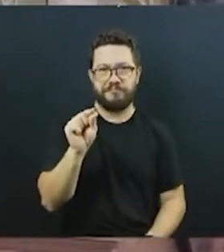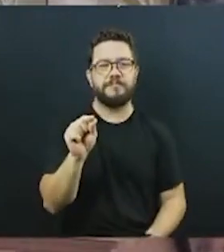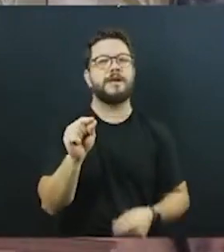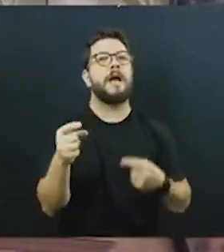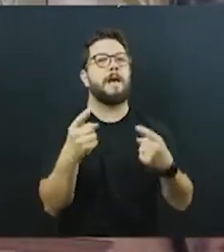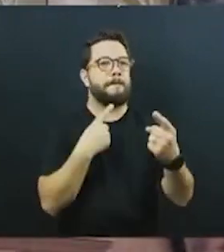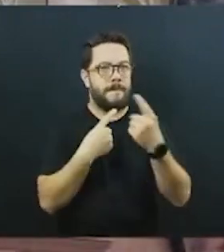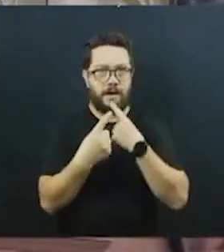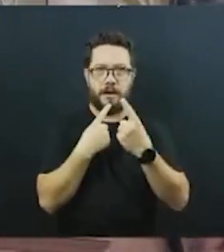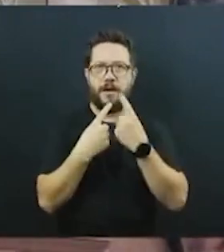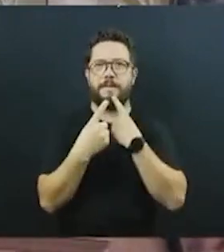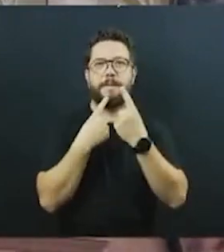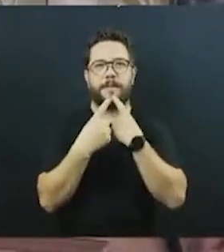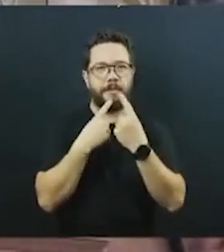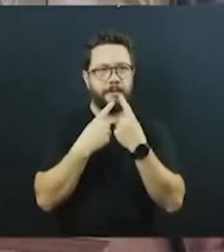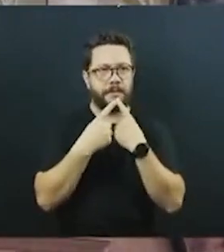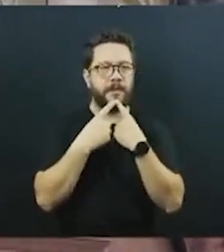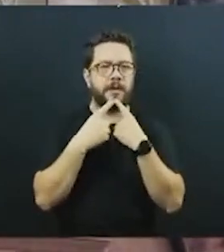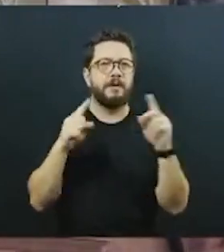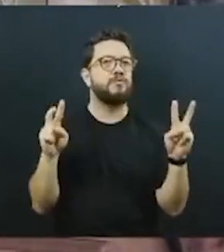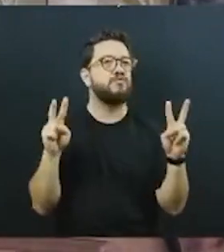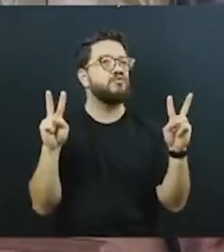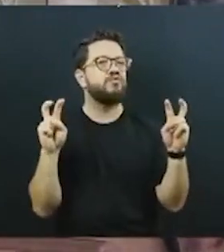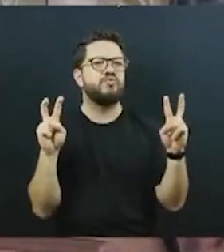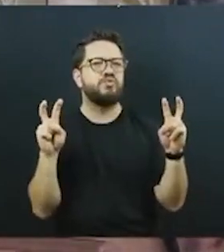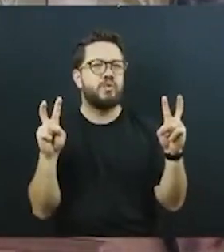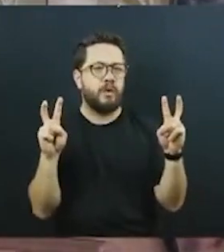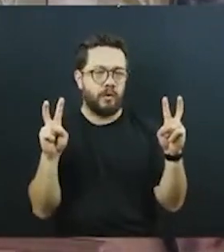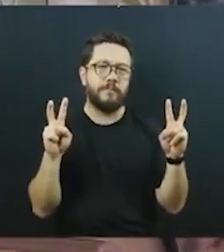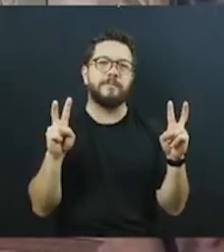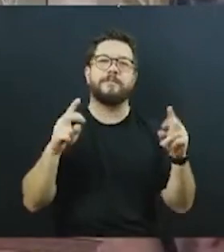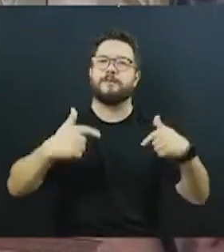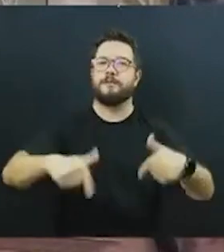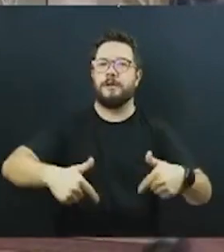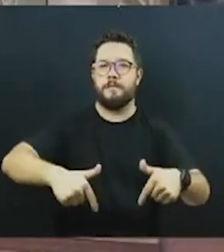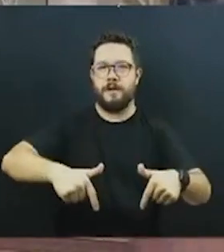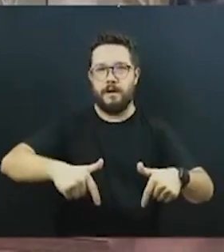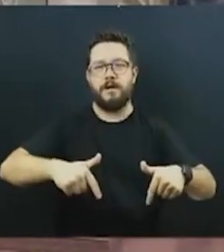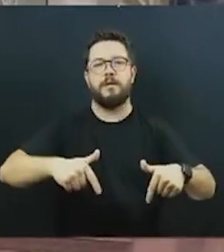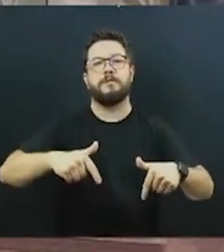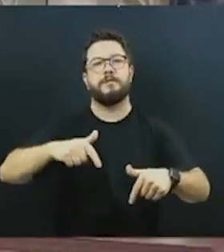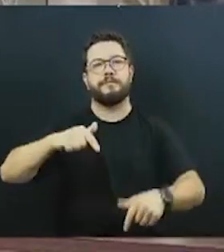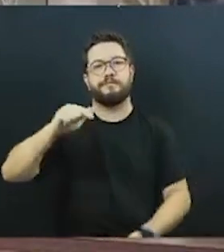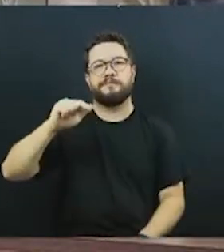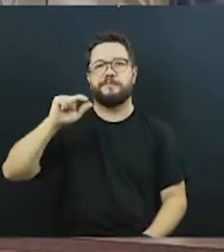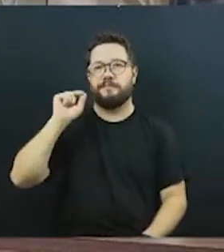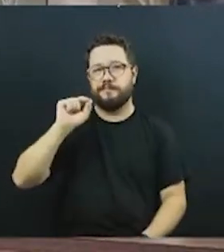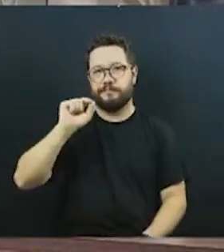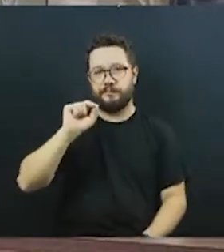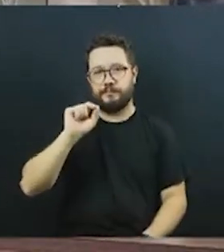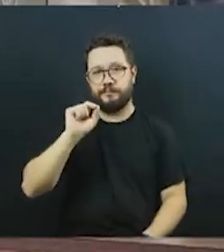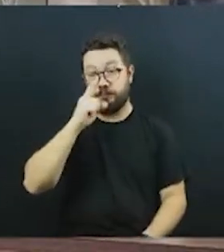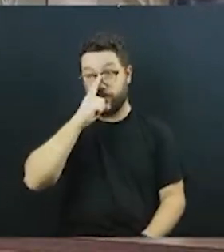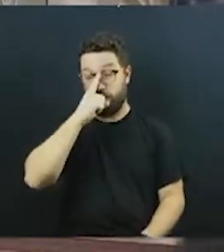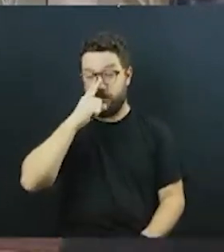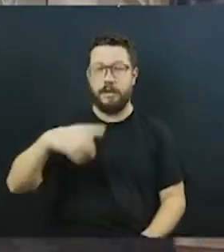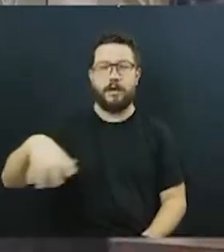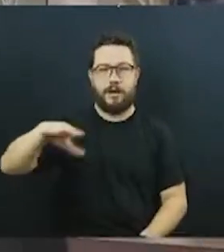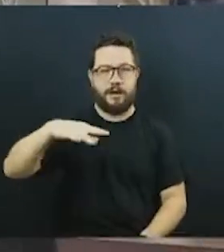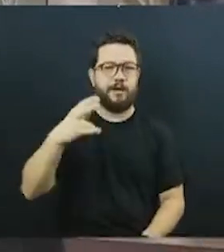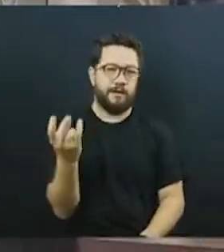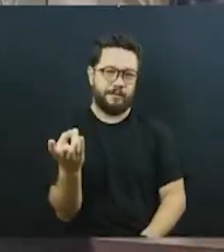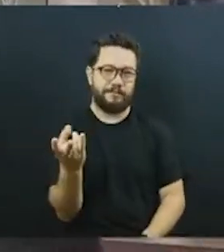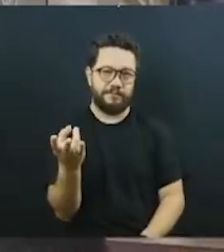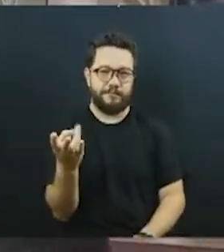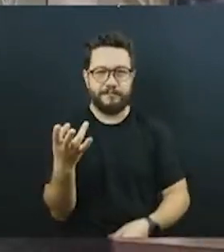públicas, principalmente em relação ao tratamento de dependência química, que, na nossa leitura, há um déficit muito importante. Não